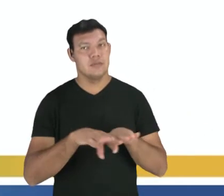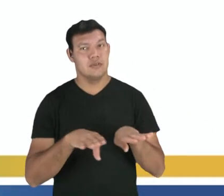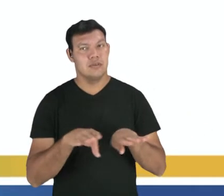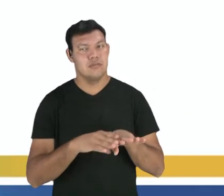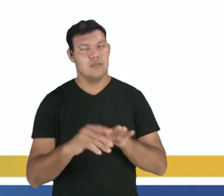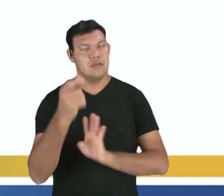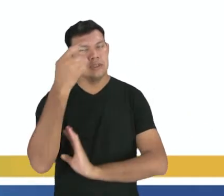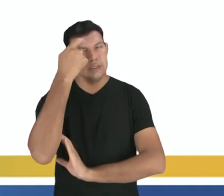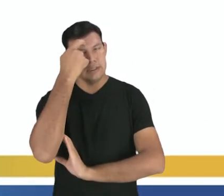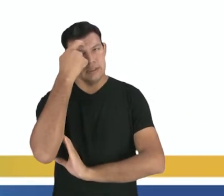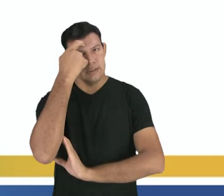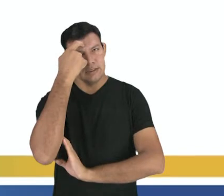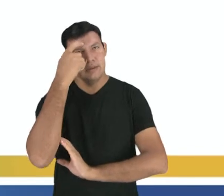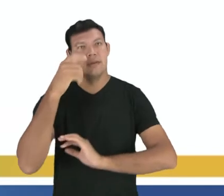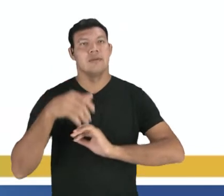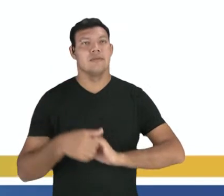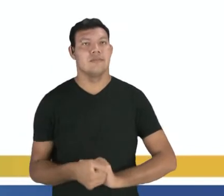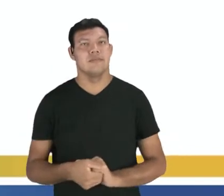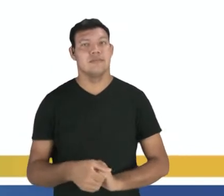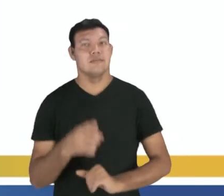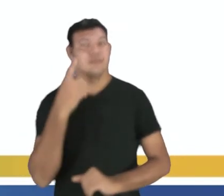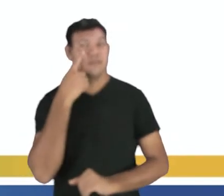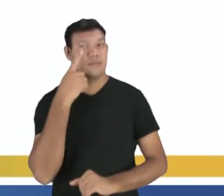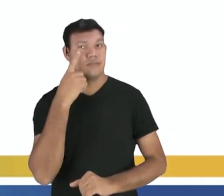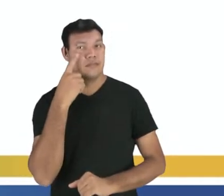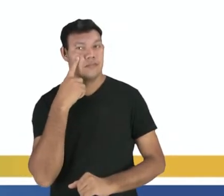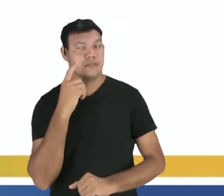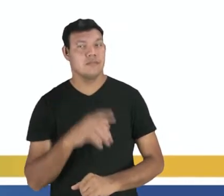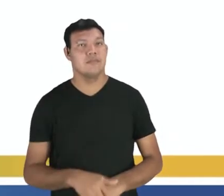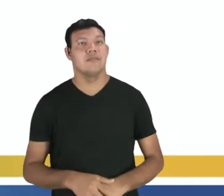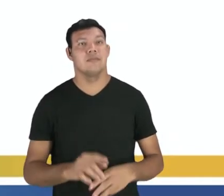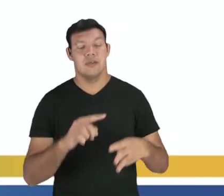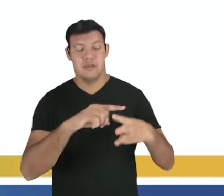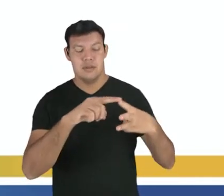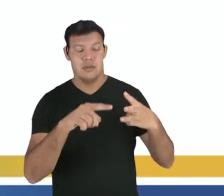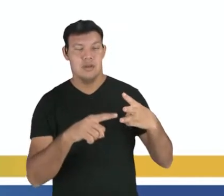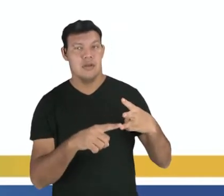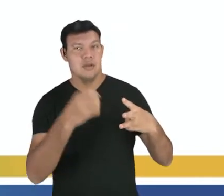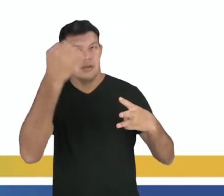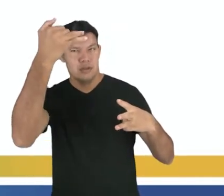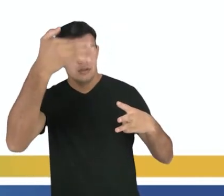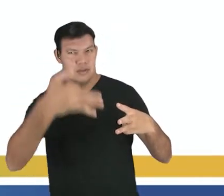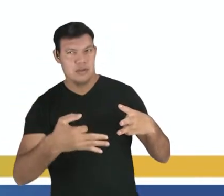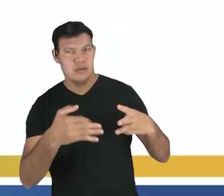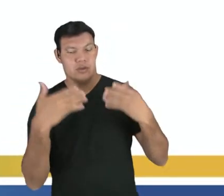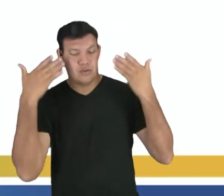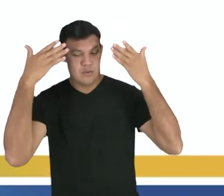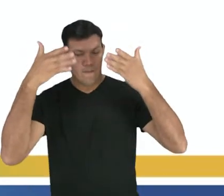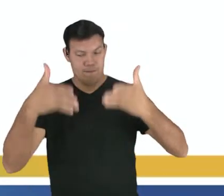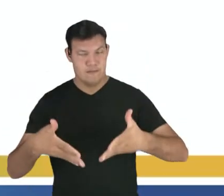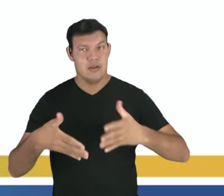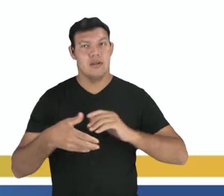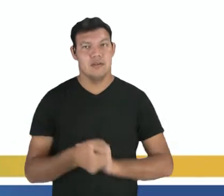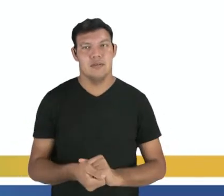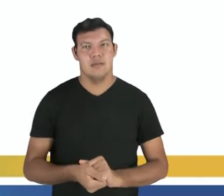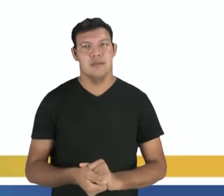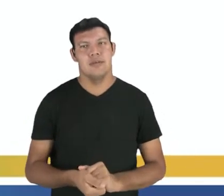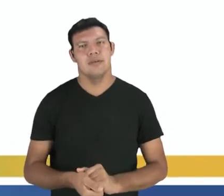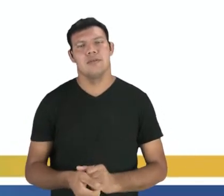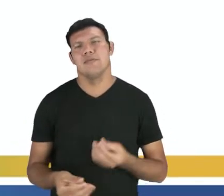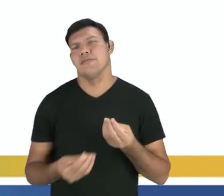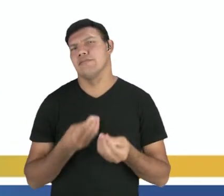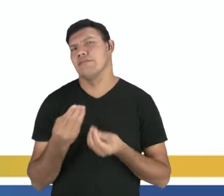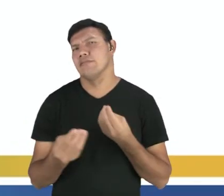onisciente Olhem só a gente narrador tava falando para vocês agora dos focos narrativos e não tem